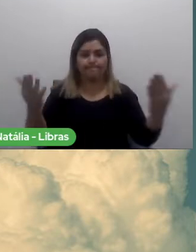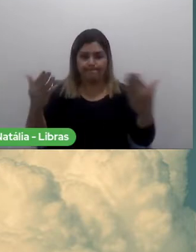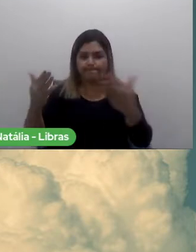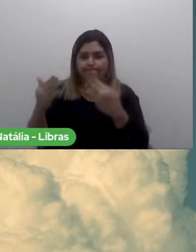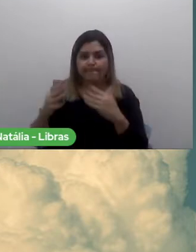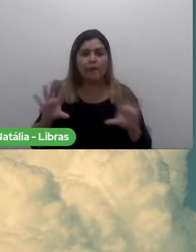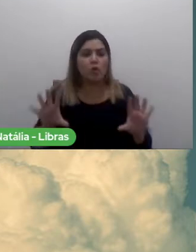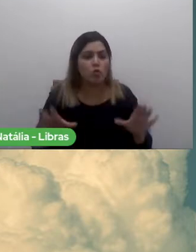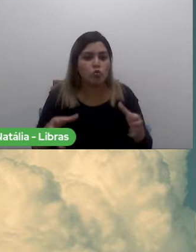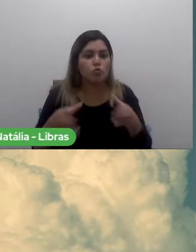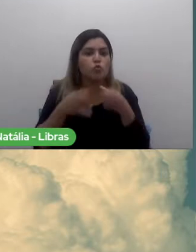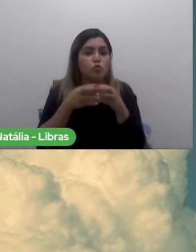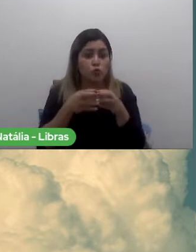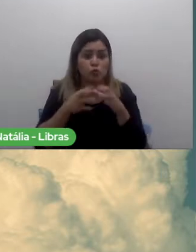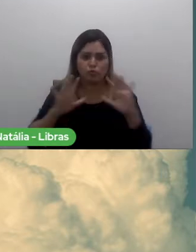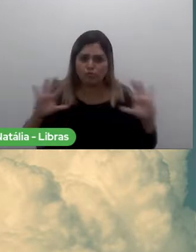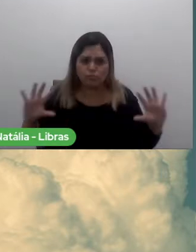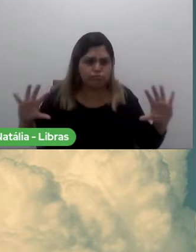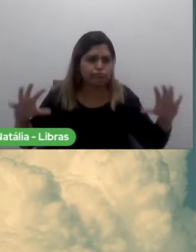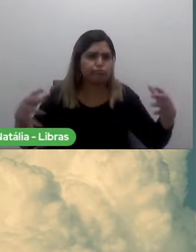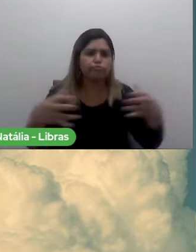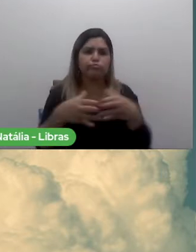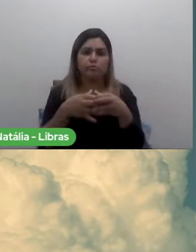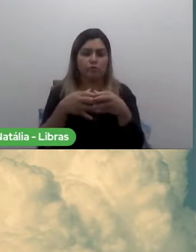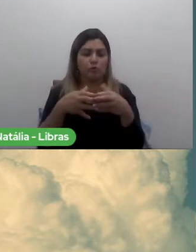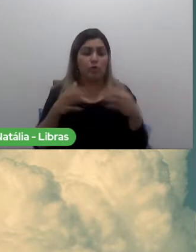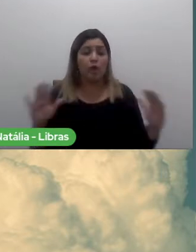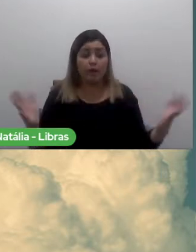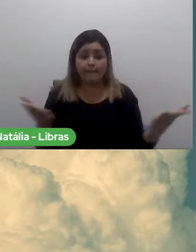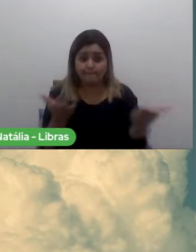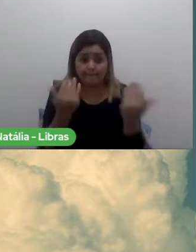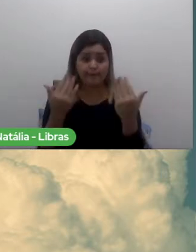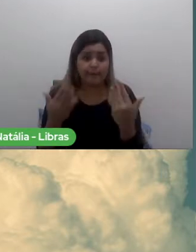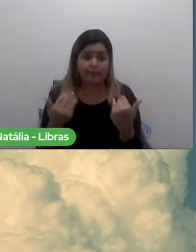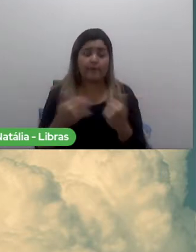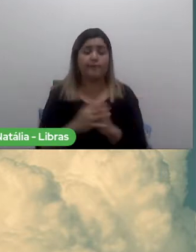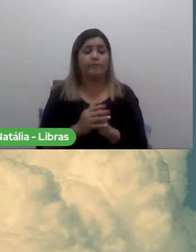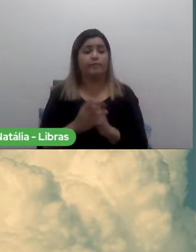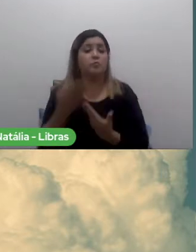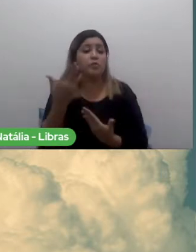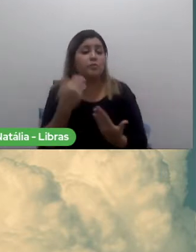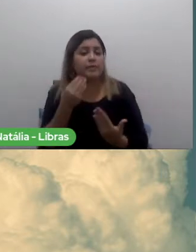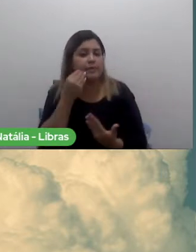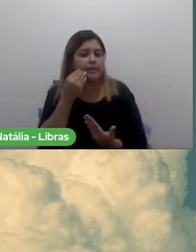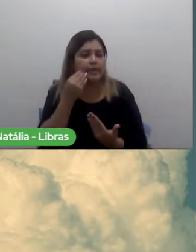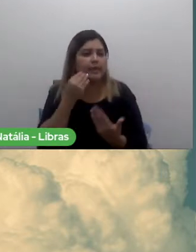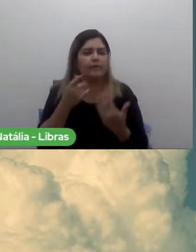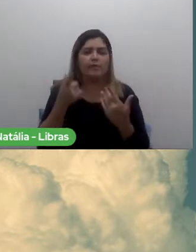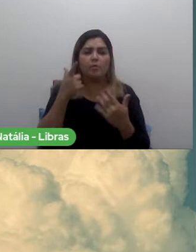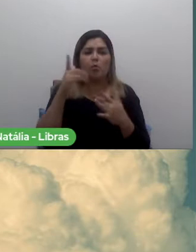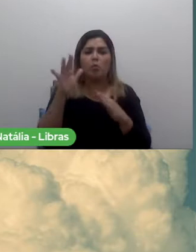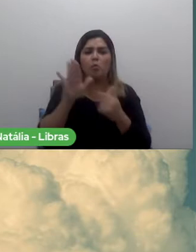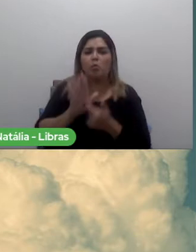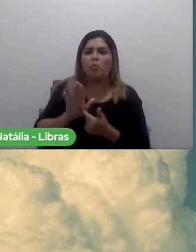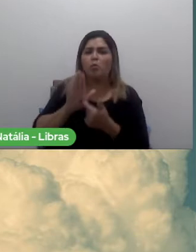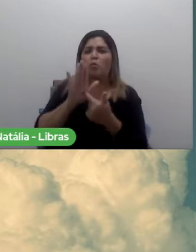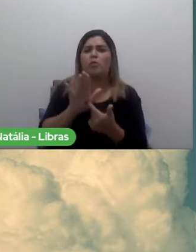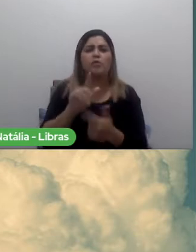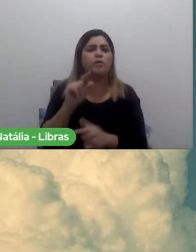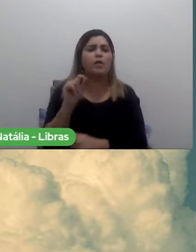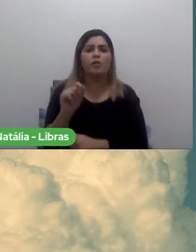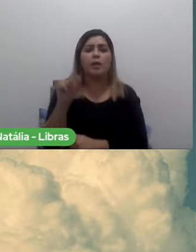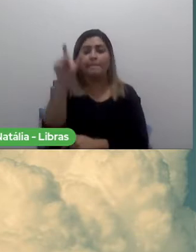time inteiro realmente, ok? E diz, gente, vamos fazer o seguinte, vamos mapear aqui quem são as pessoas,